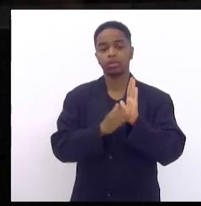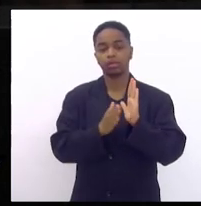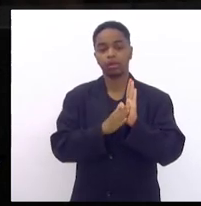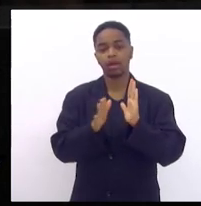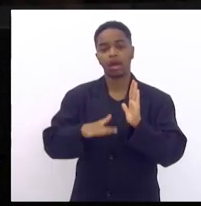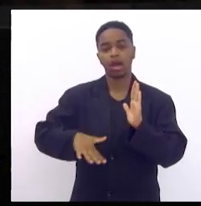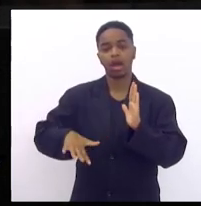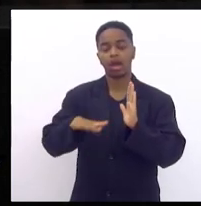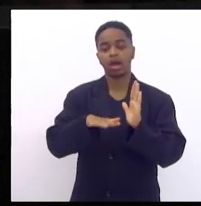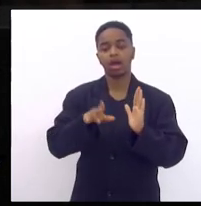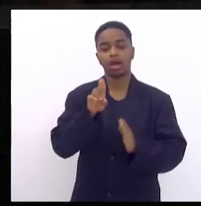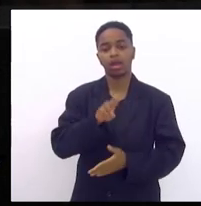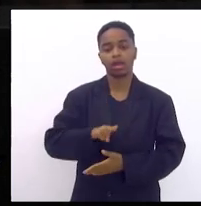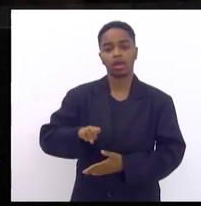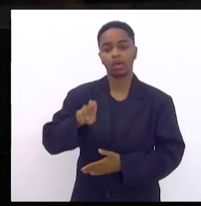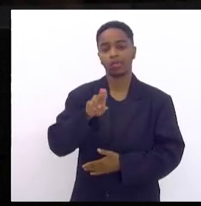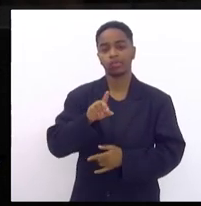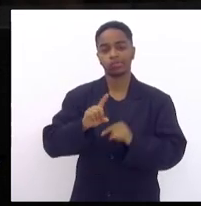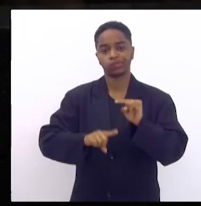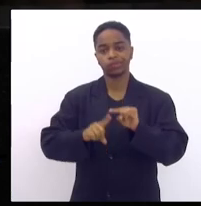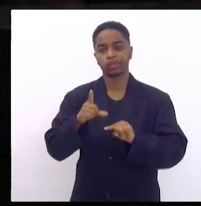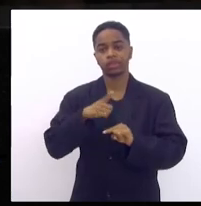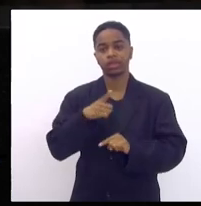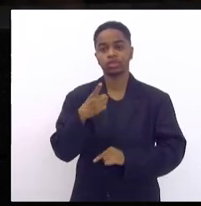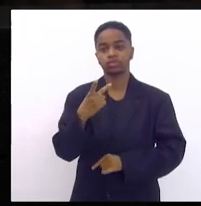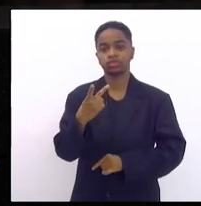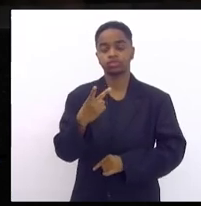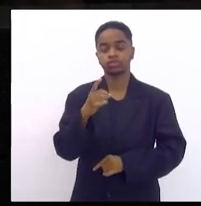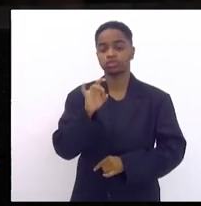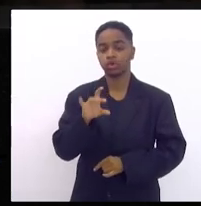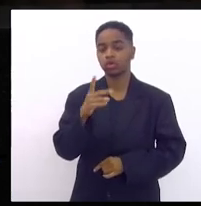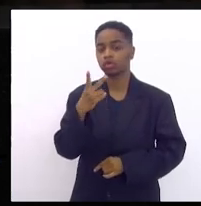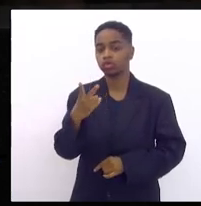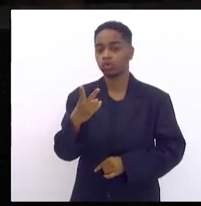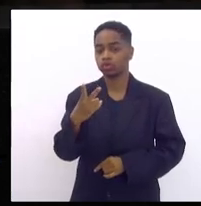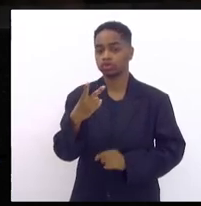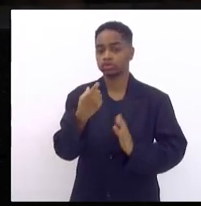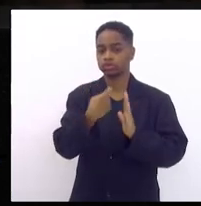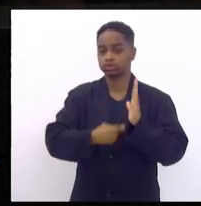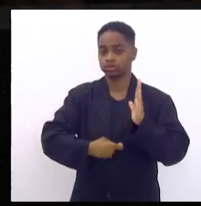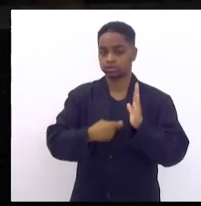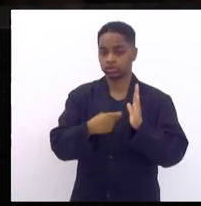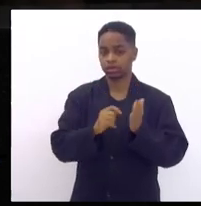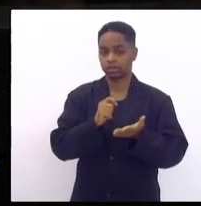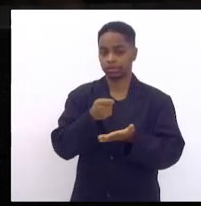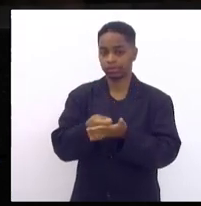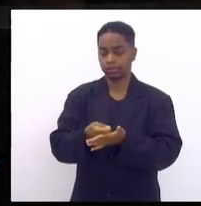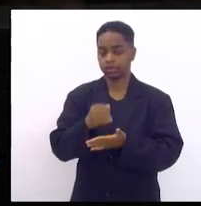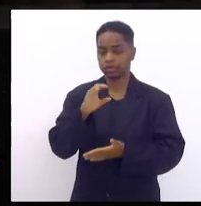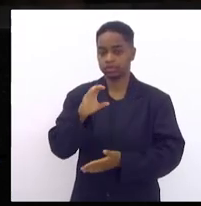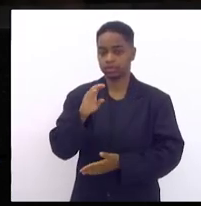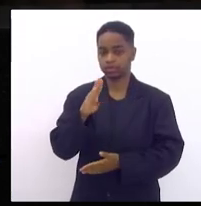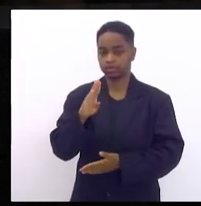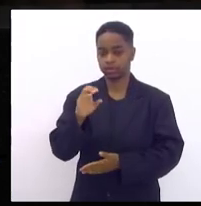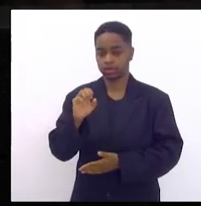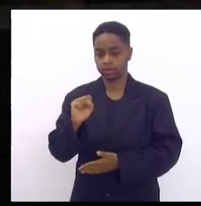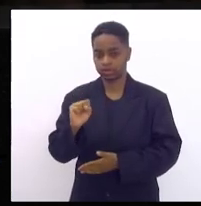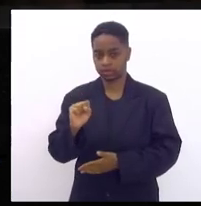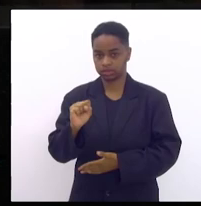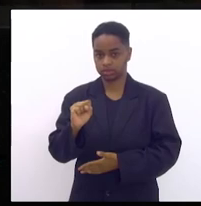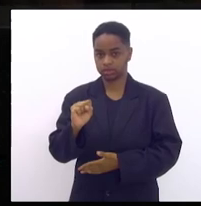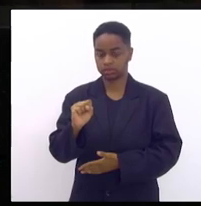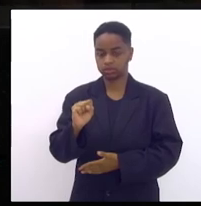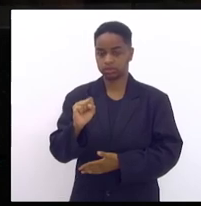consumo, tenha-se somente dois grandes tributos. O CBS, que